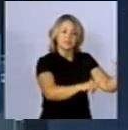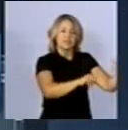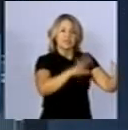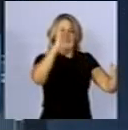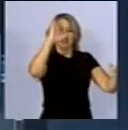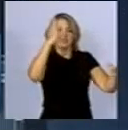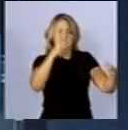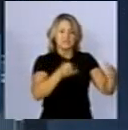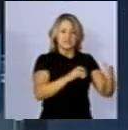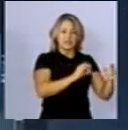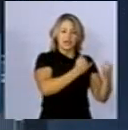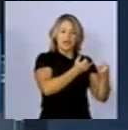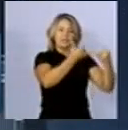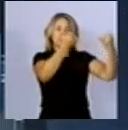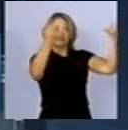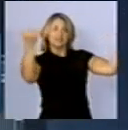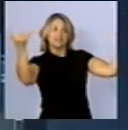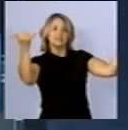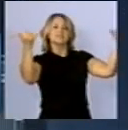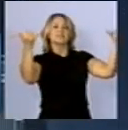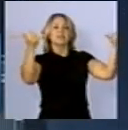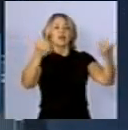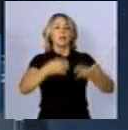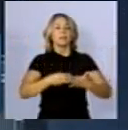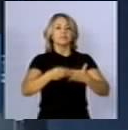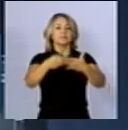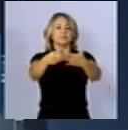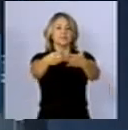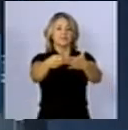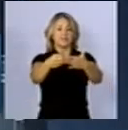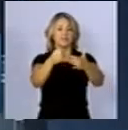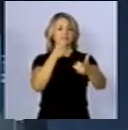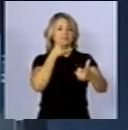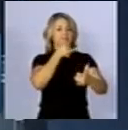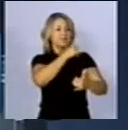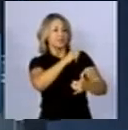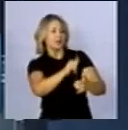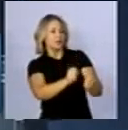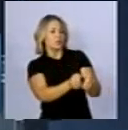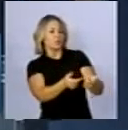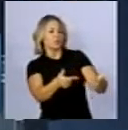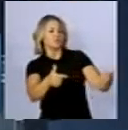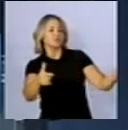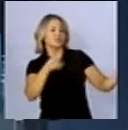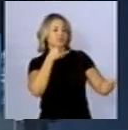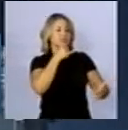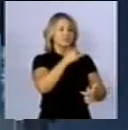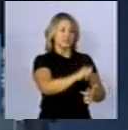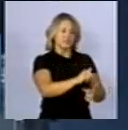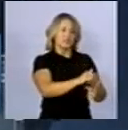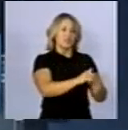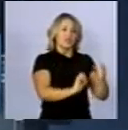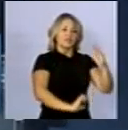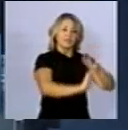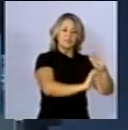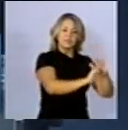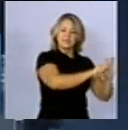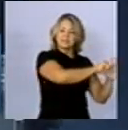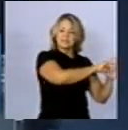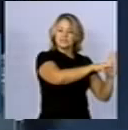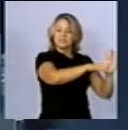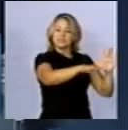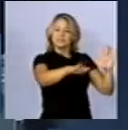as linhas necessárias ao transporte dessa quantidade de energia, das geradoras até as as distribuidoras.